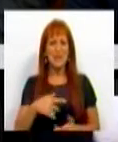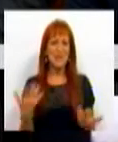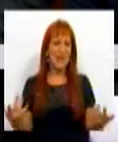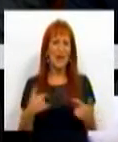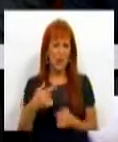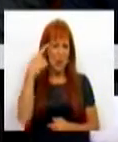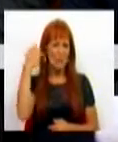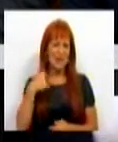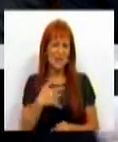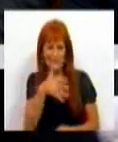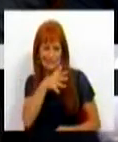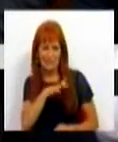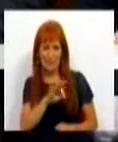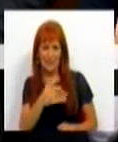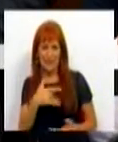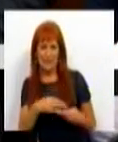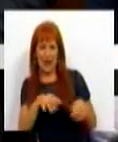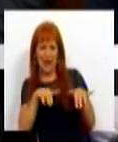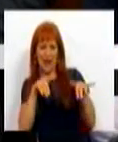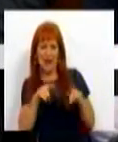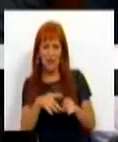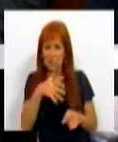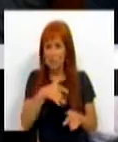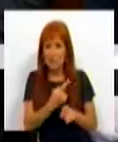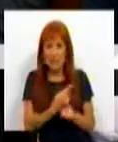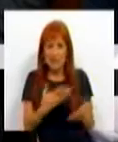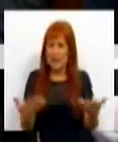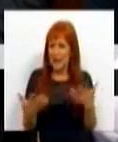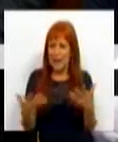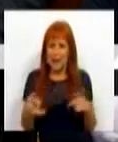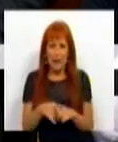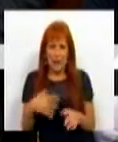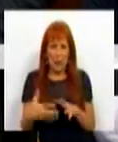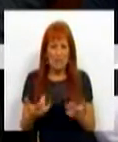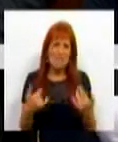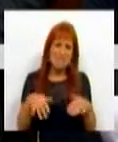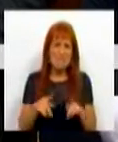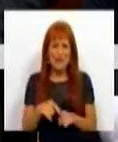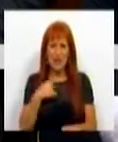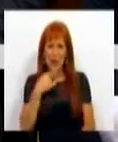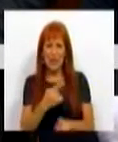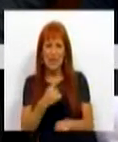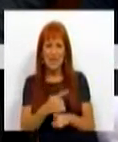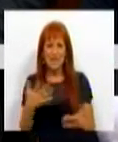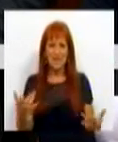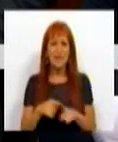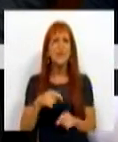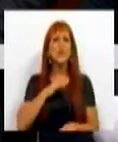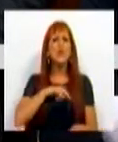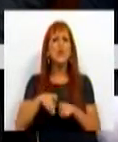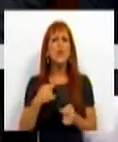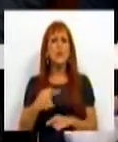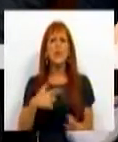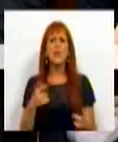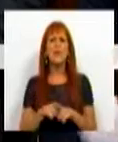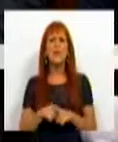obrigado, Sr. Presidente. Eu compreendo o incómodo do PSD nesta matéria. Quando não há argumentos, as coisas ficam ficam complicadas. Mas, de qualquer maneira, estava eu a dizer que os senhores tinham uma